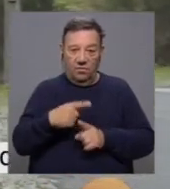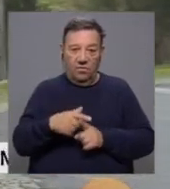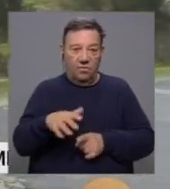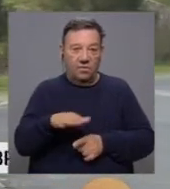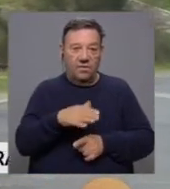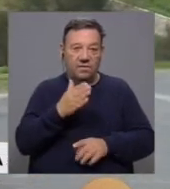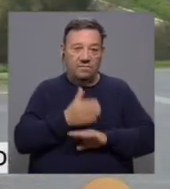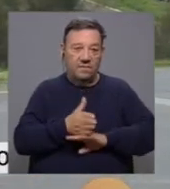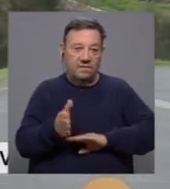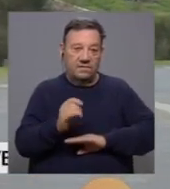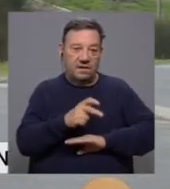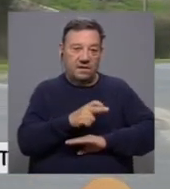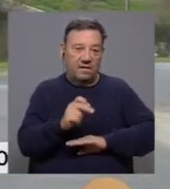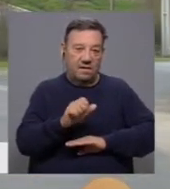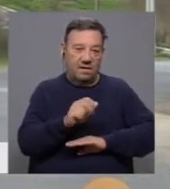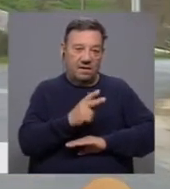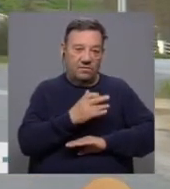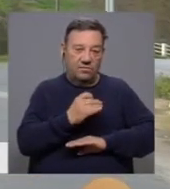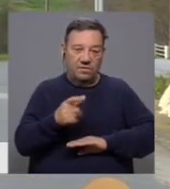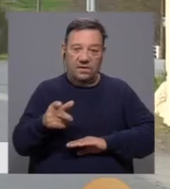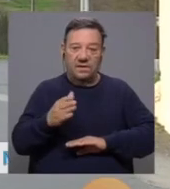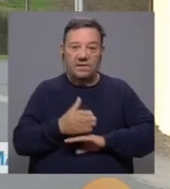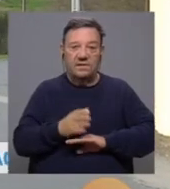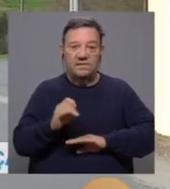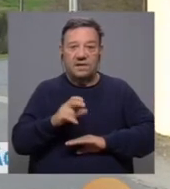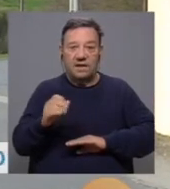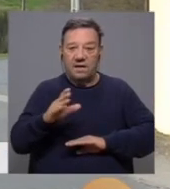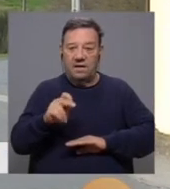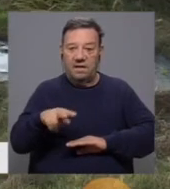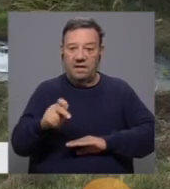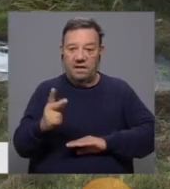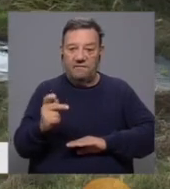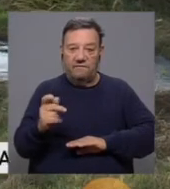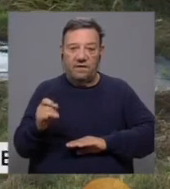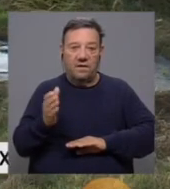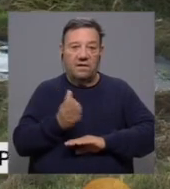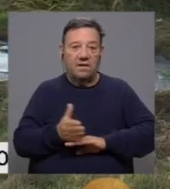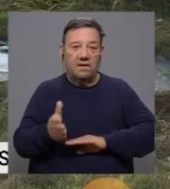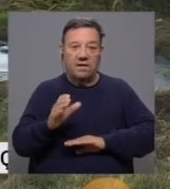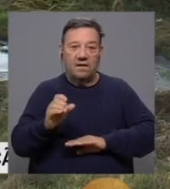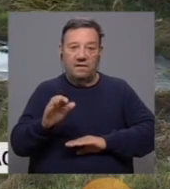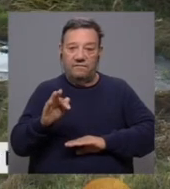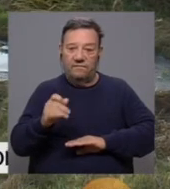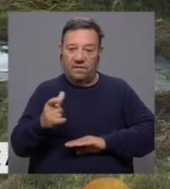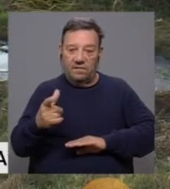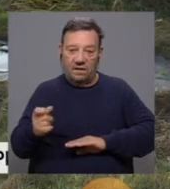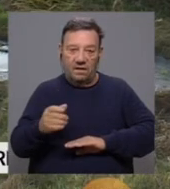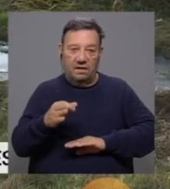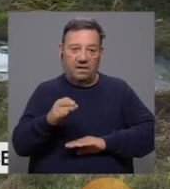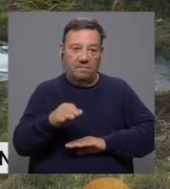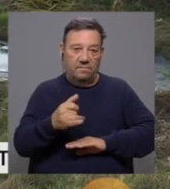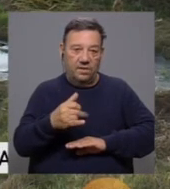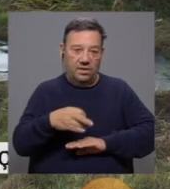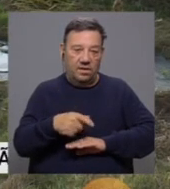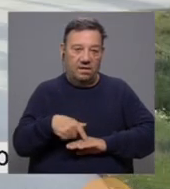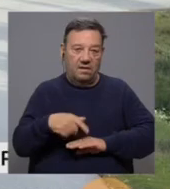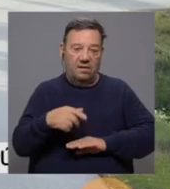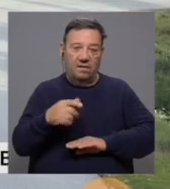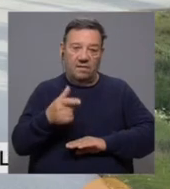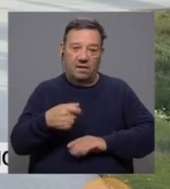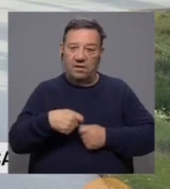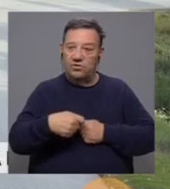entre a Serra da Gardunha e a Serra da Canaveira, fazendo fronteira com a Fatela, Capinha, Val de Prazeres e Alcaide. Ocupa